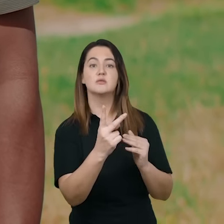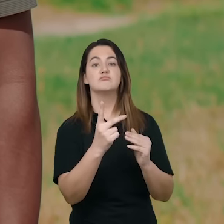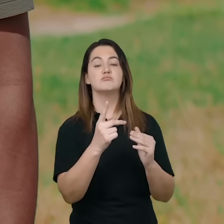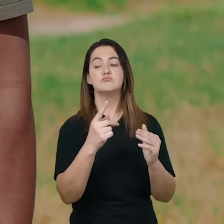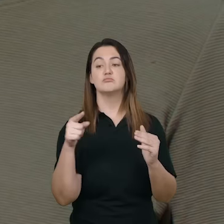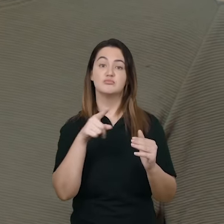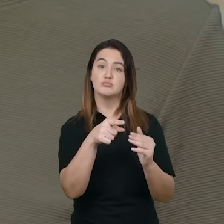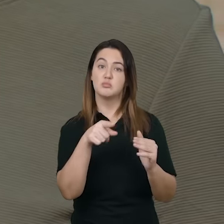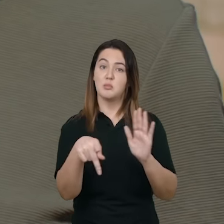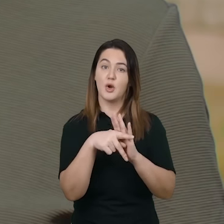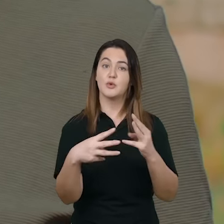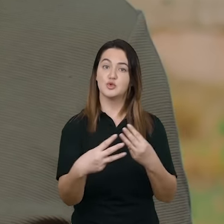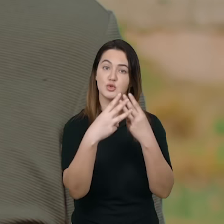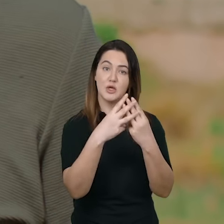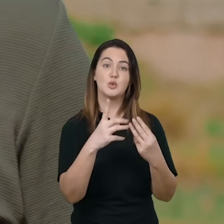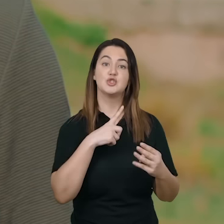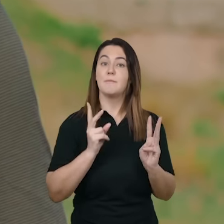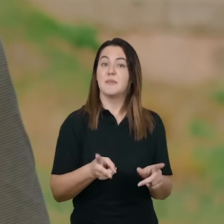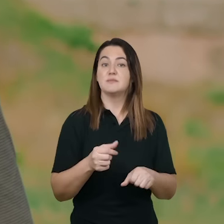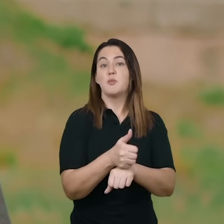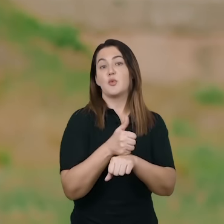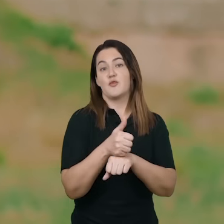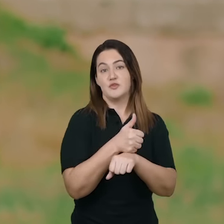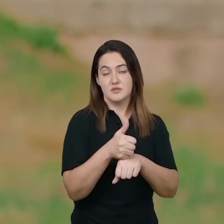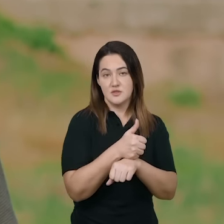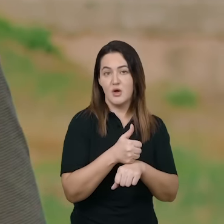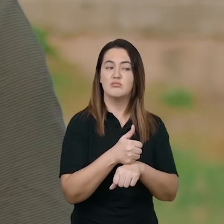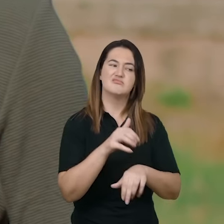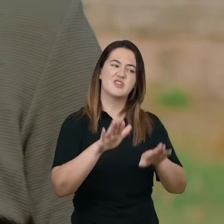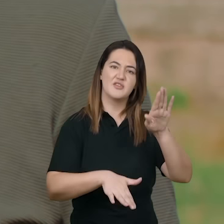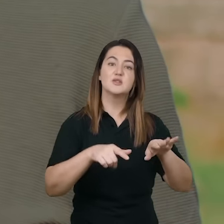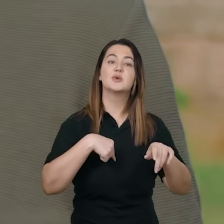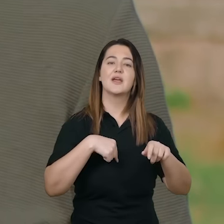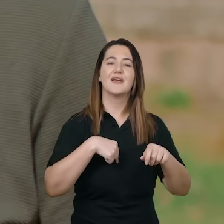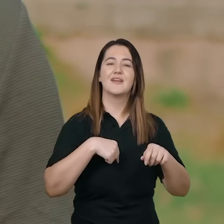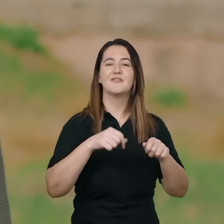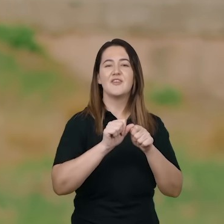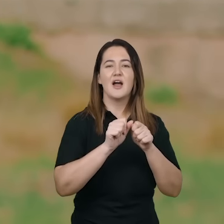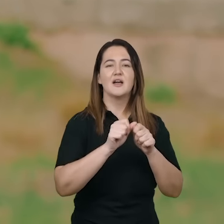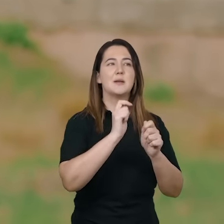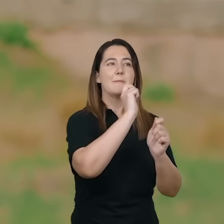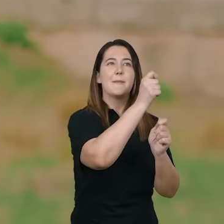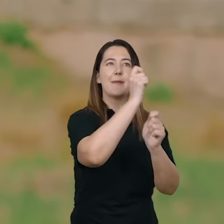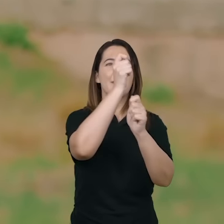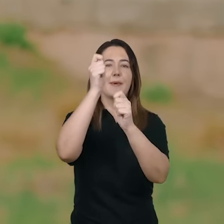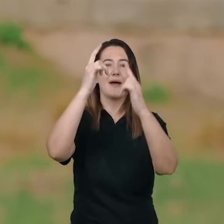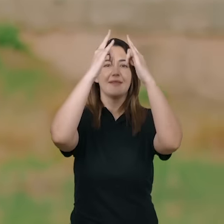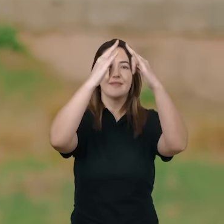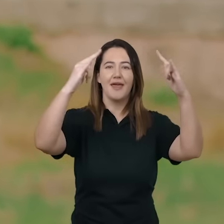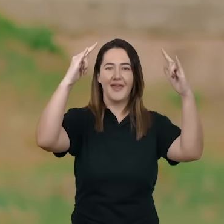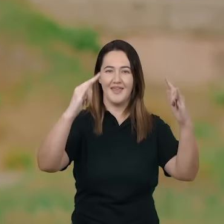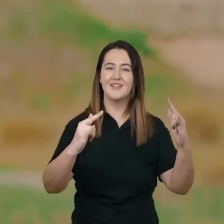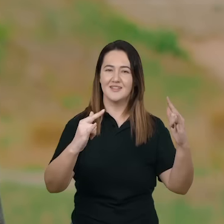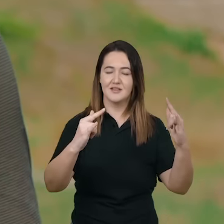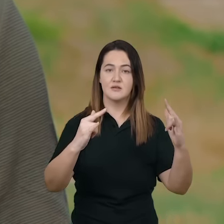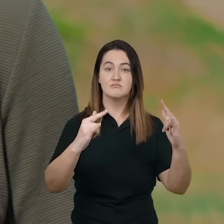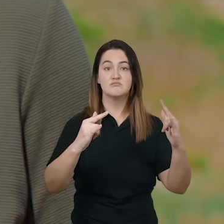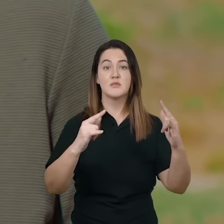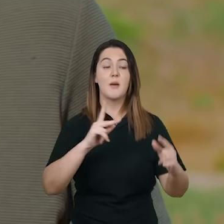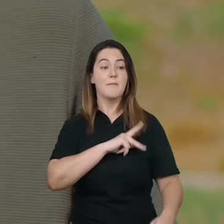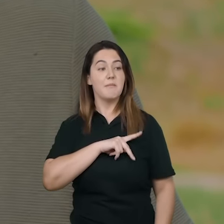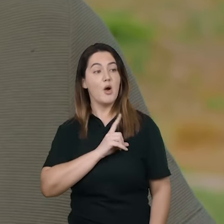correligionários judeus, tinham a mesma profissão, talvez fossem fabricantes de tenda, porque Paulo era um fabricante de tendas, foi